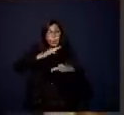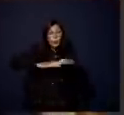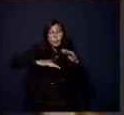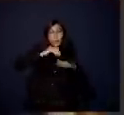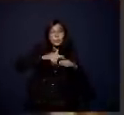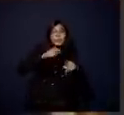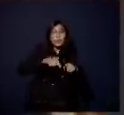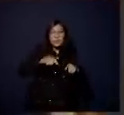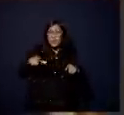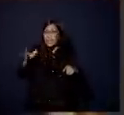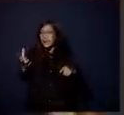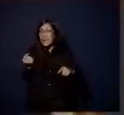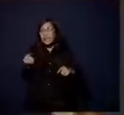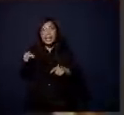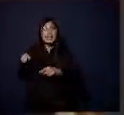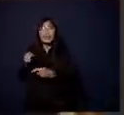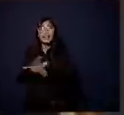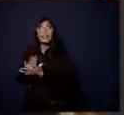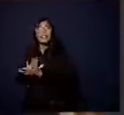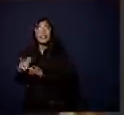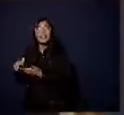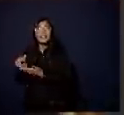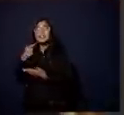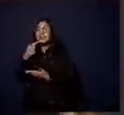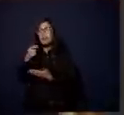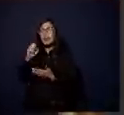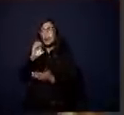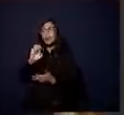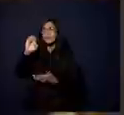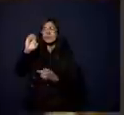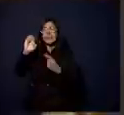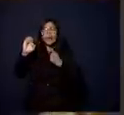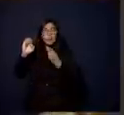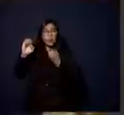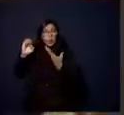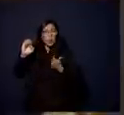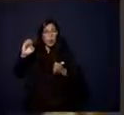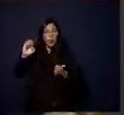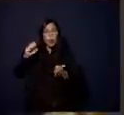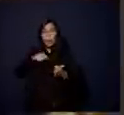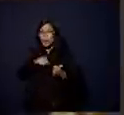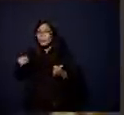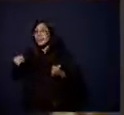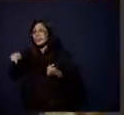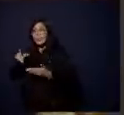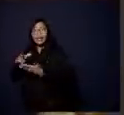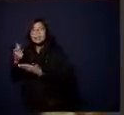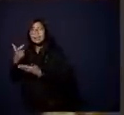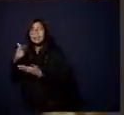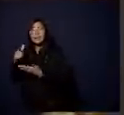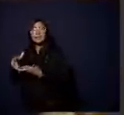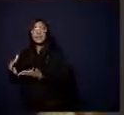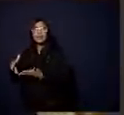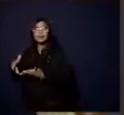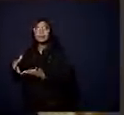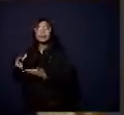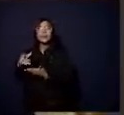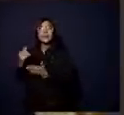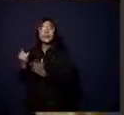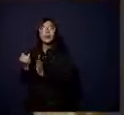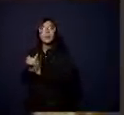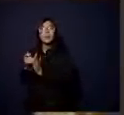e não tô tributando o consumo o que permite que o estado Dê um benefício para tentar levar uma empresa que por vocação